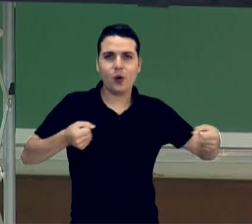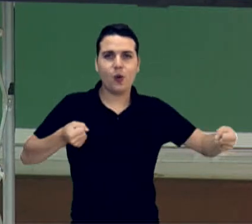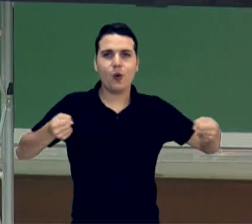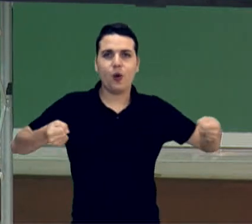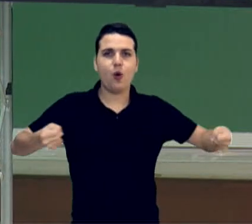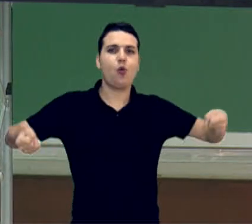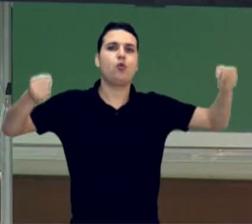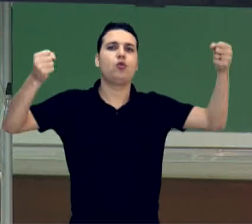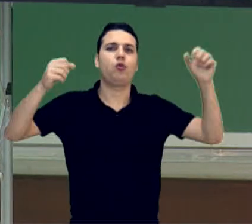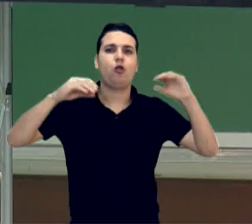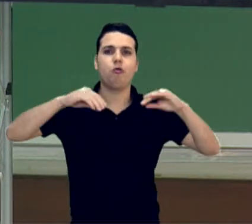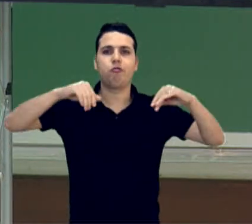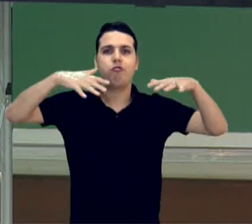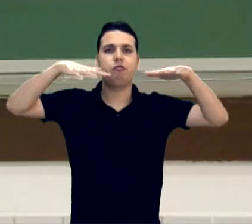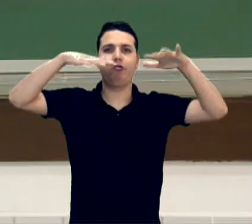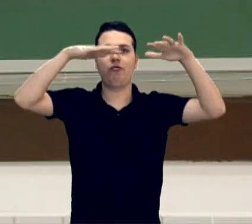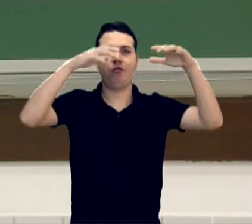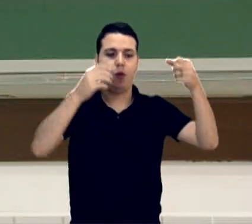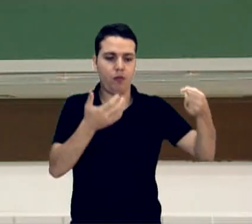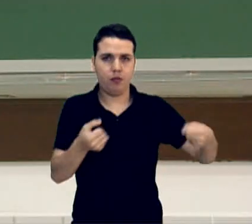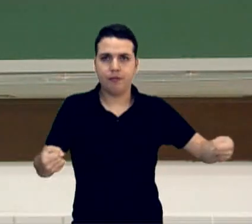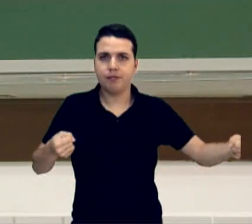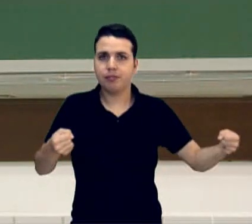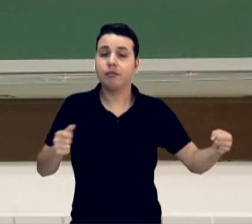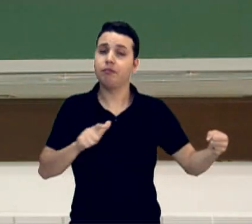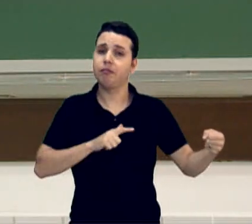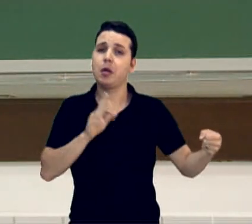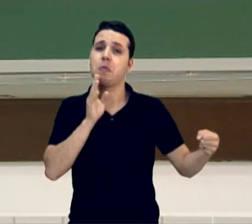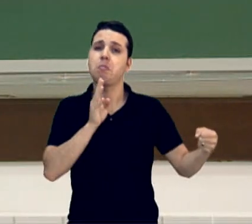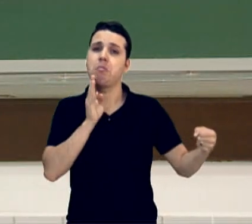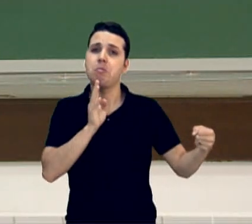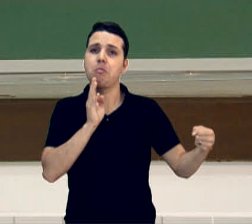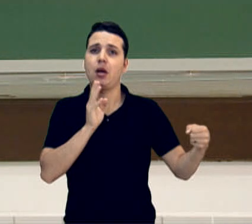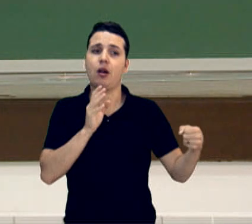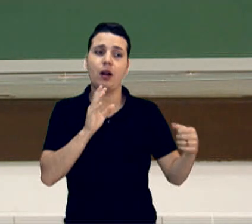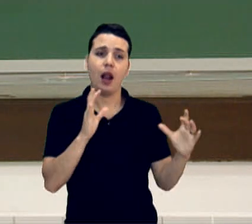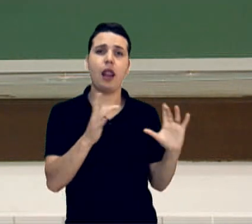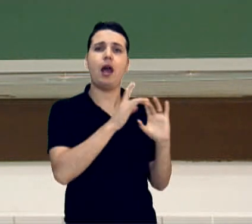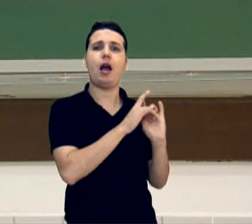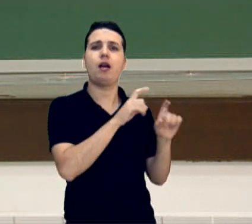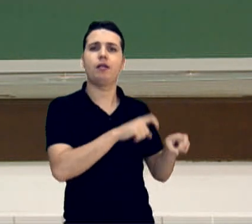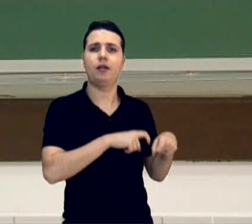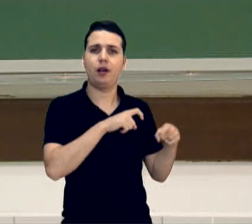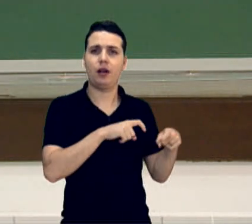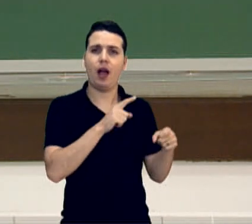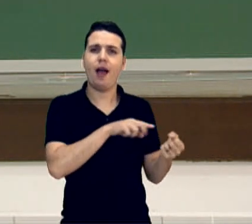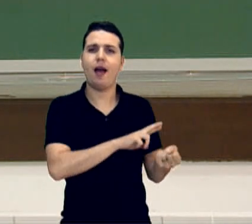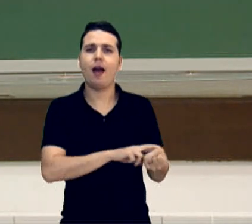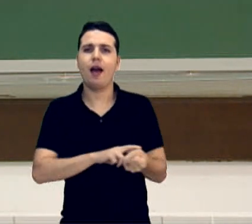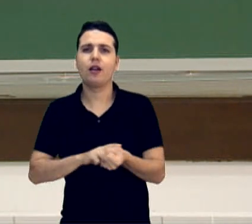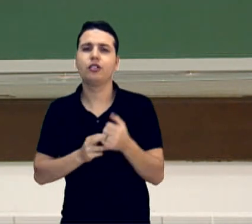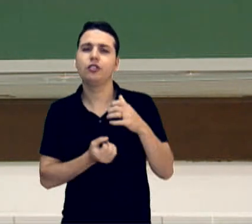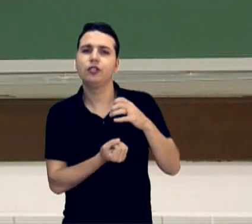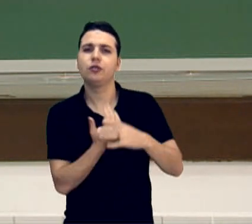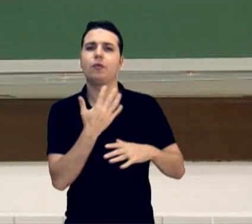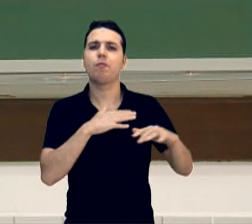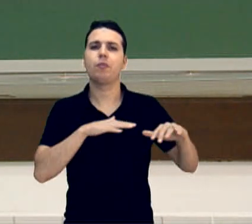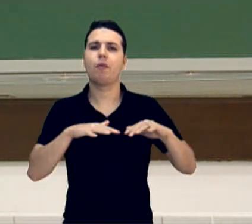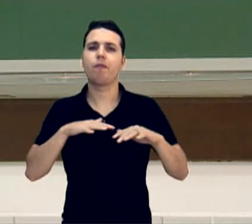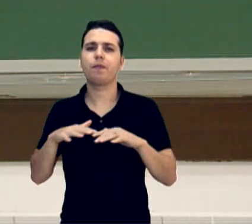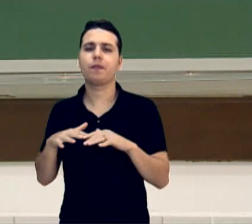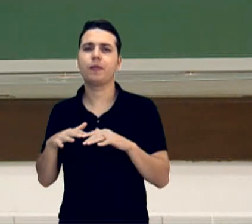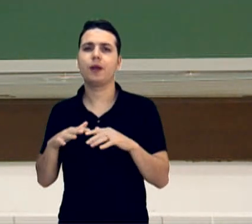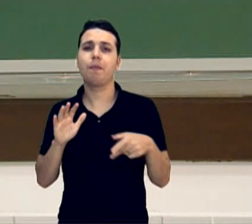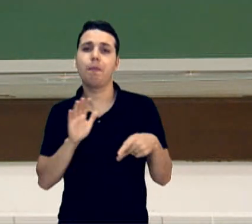daquela região. Então é muito bacana isso, foi um ritmo que surgiu, uns movimentos que surgiram